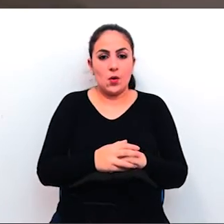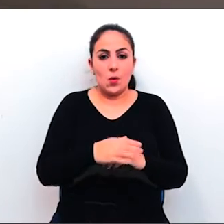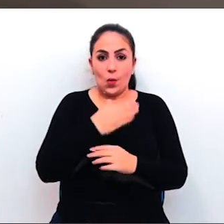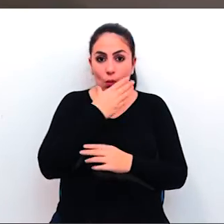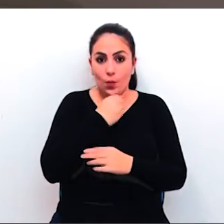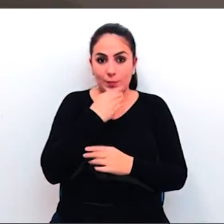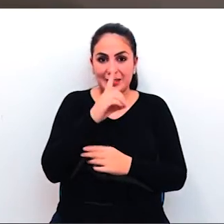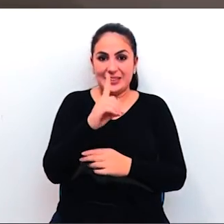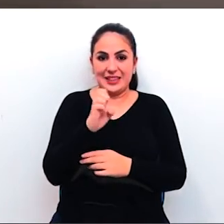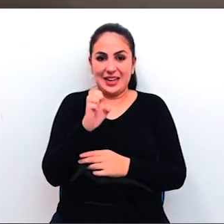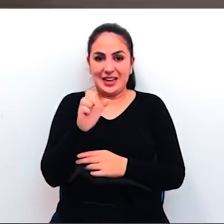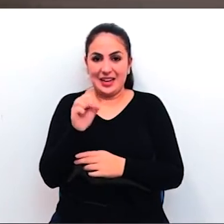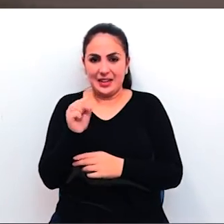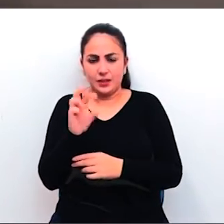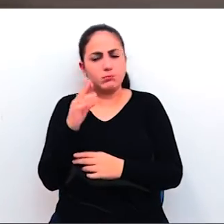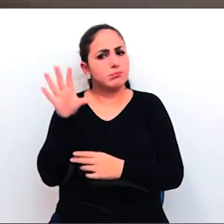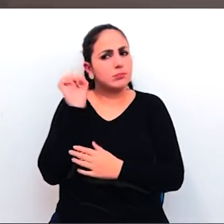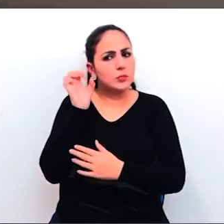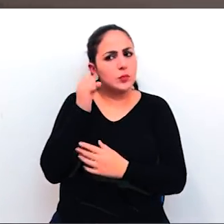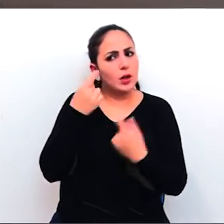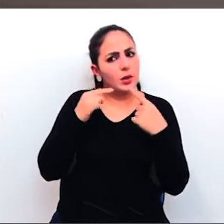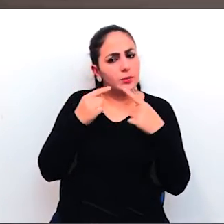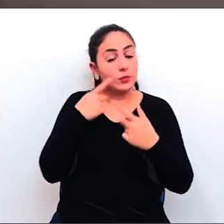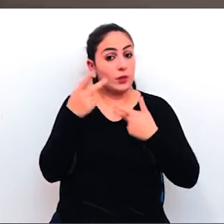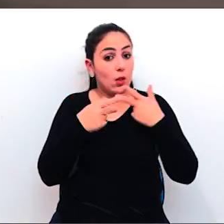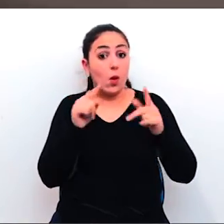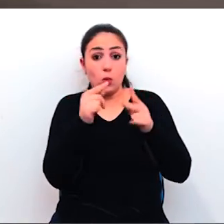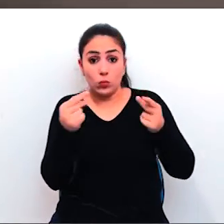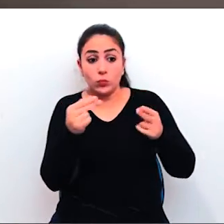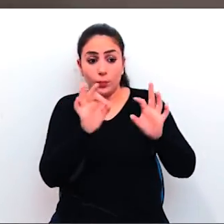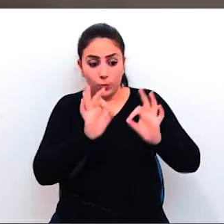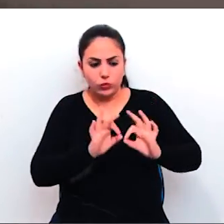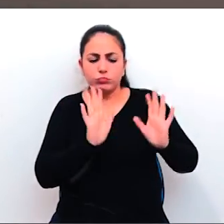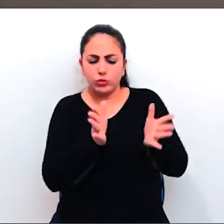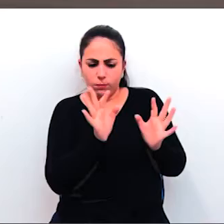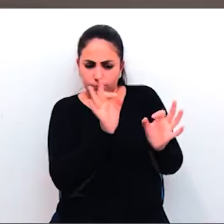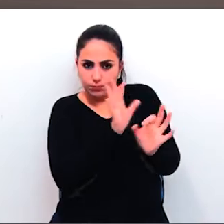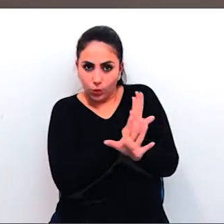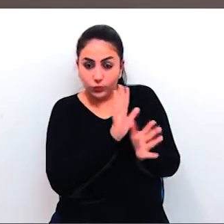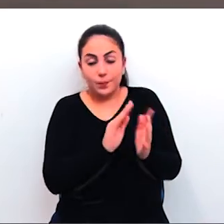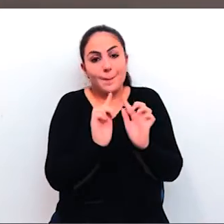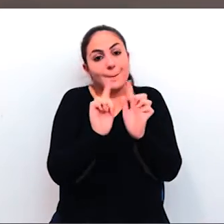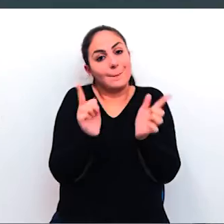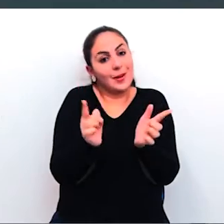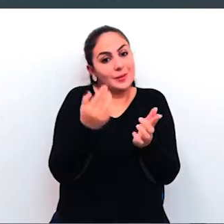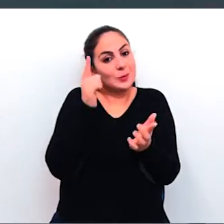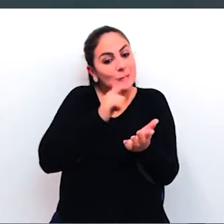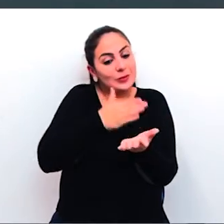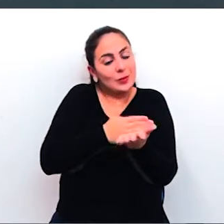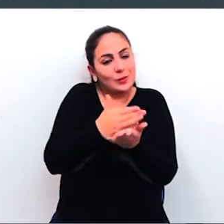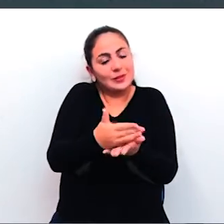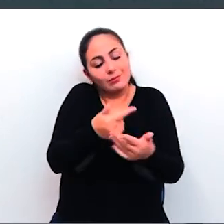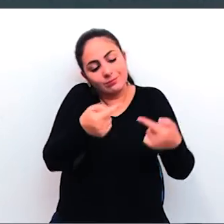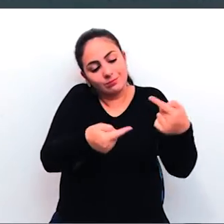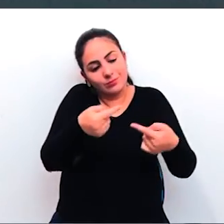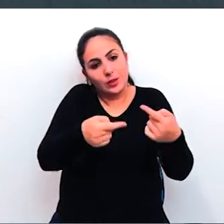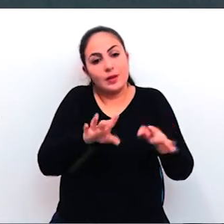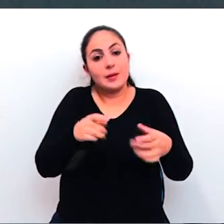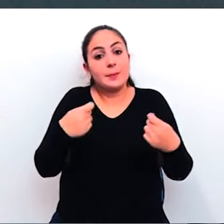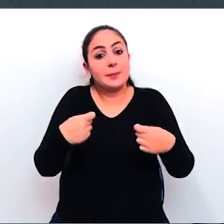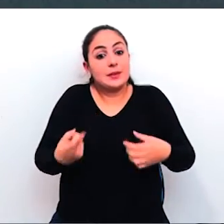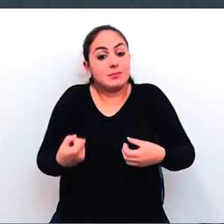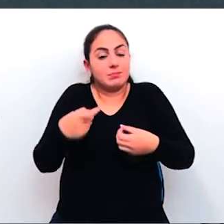do daer ouviu as reclamações e adiantou que alguns projetos já estão prontos mas para iniciar o